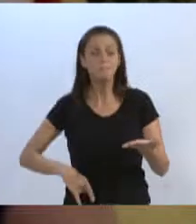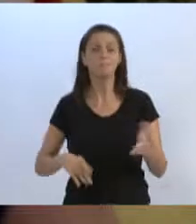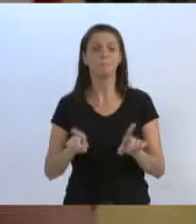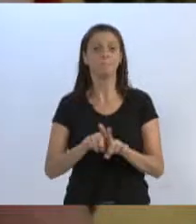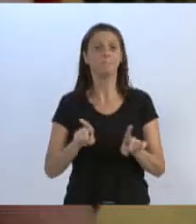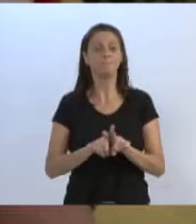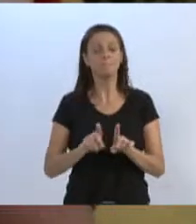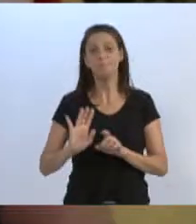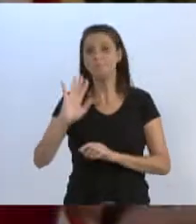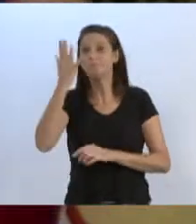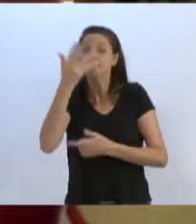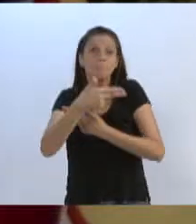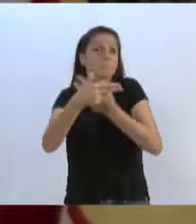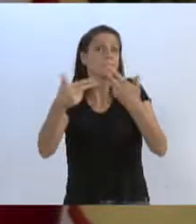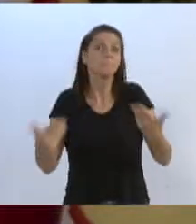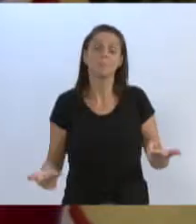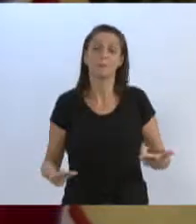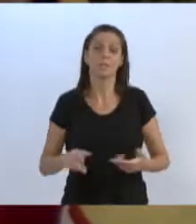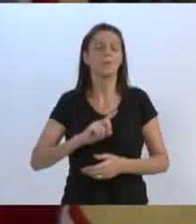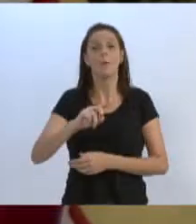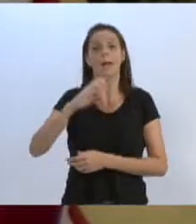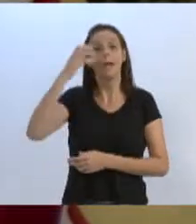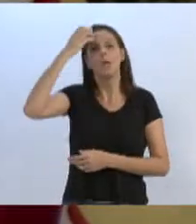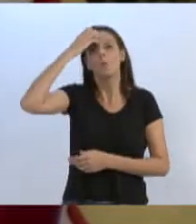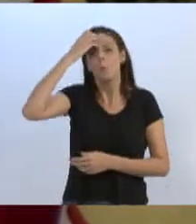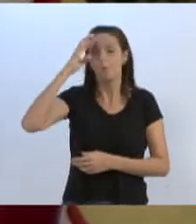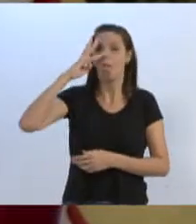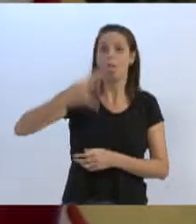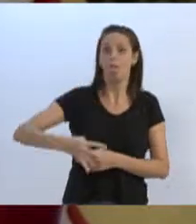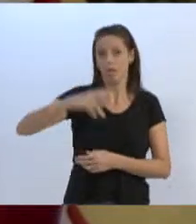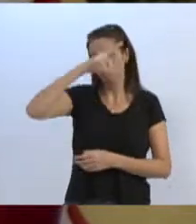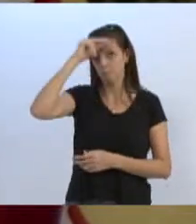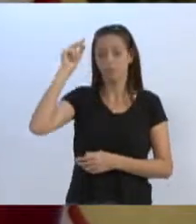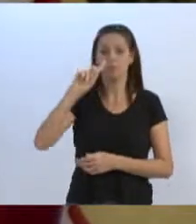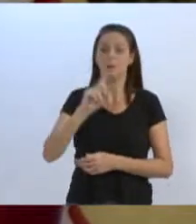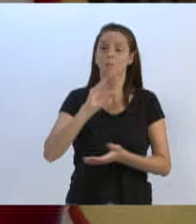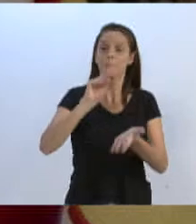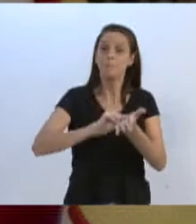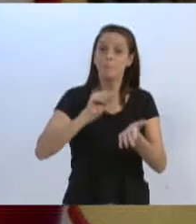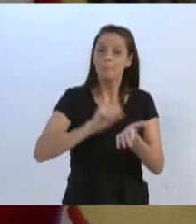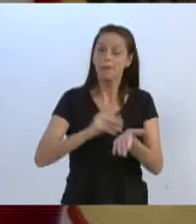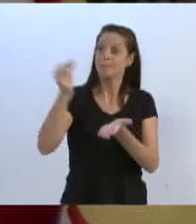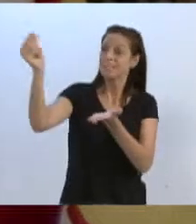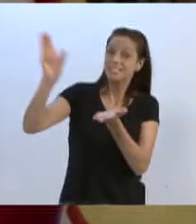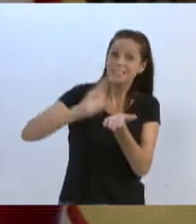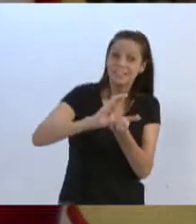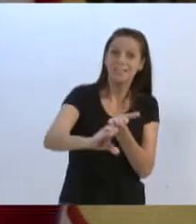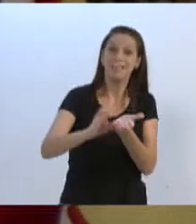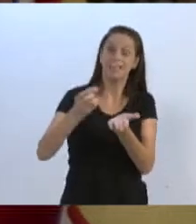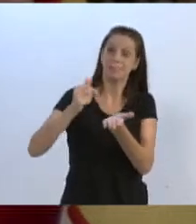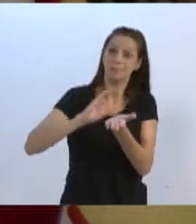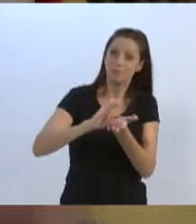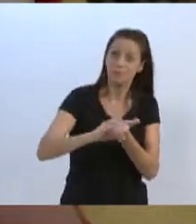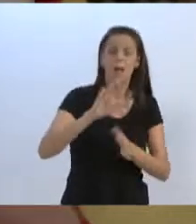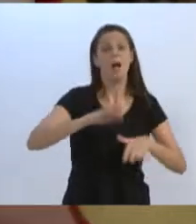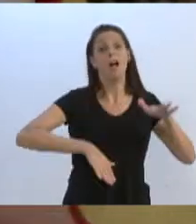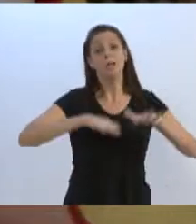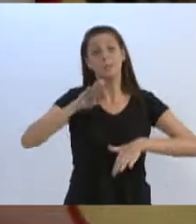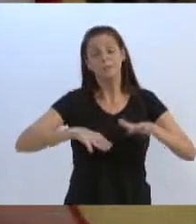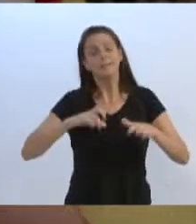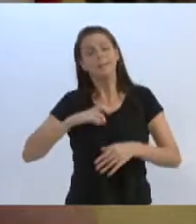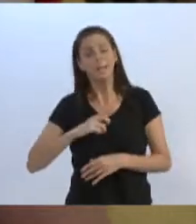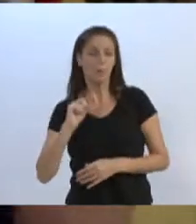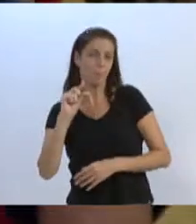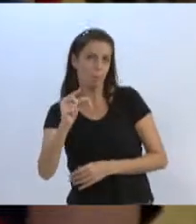para que aconteça alguma coisa. Não estou culpando o executivo, é falta de recurso, é falta. Às vezes, até tem